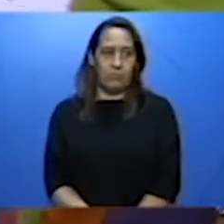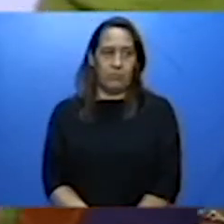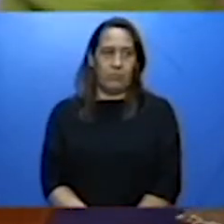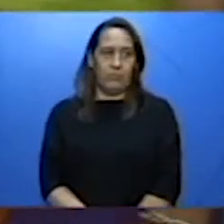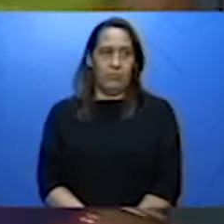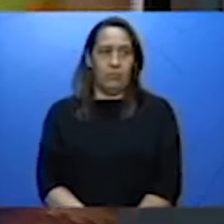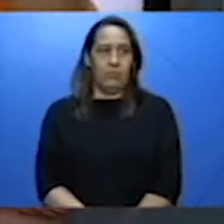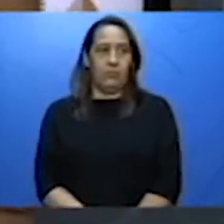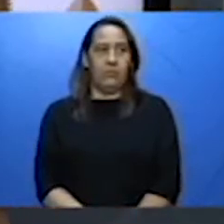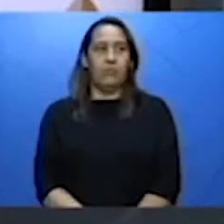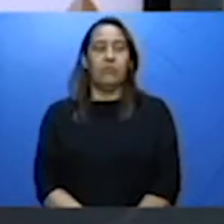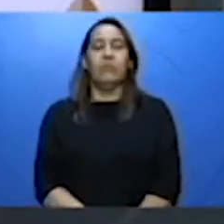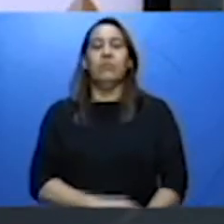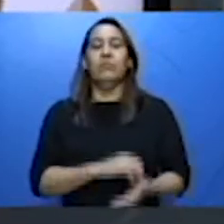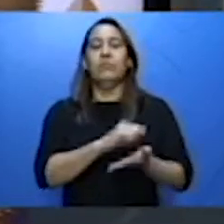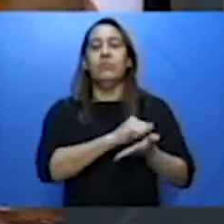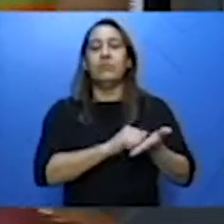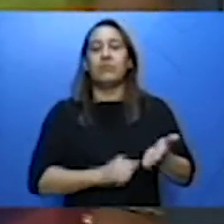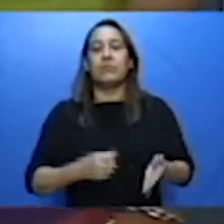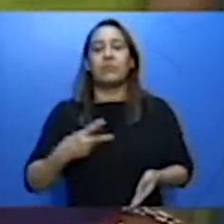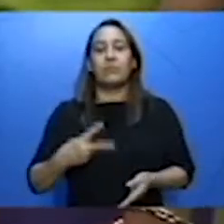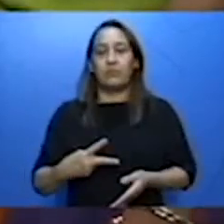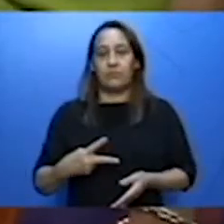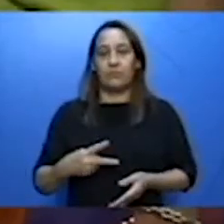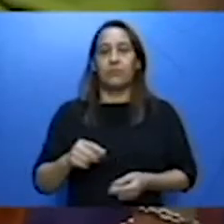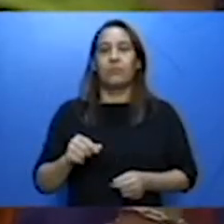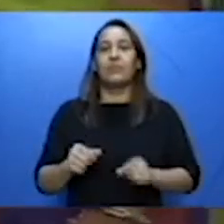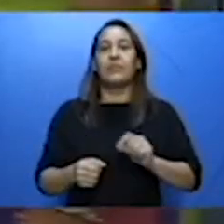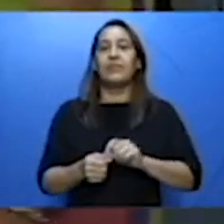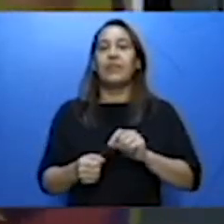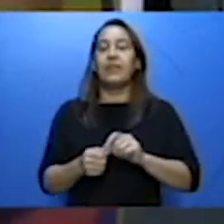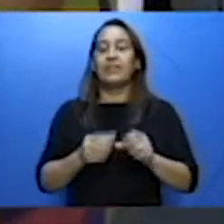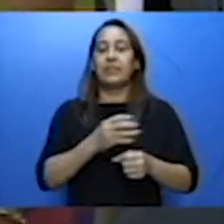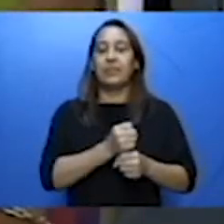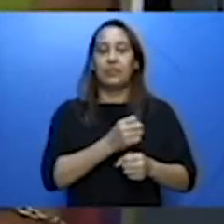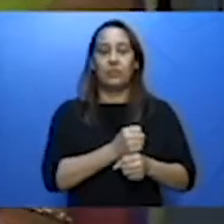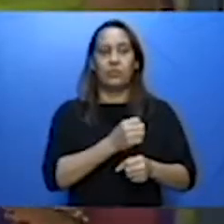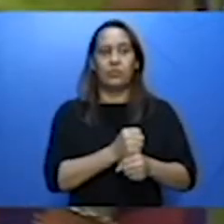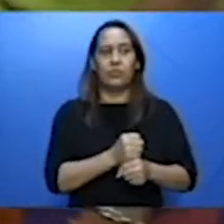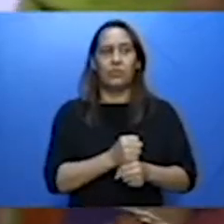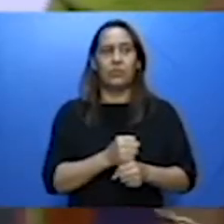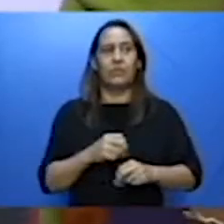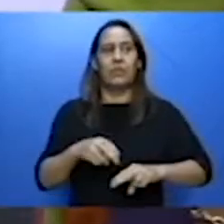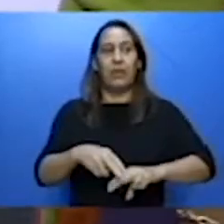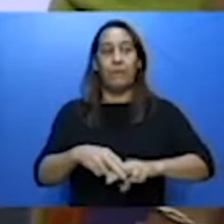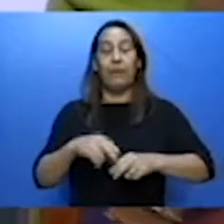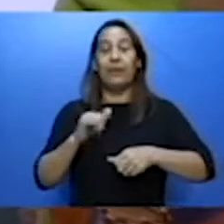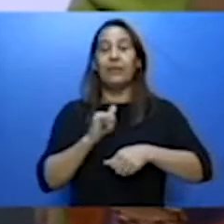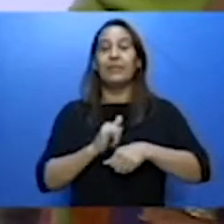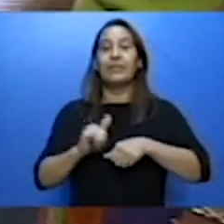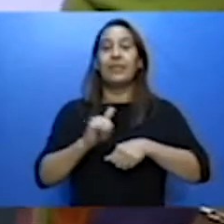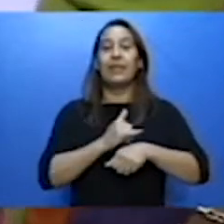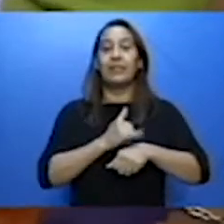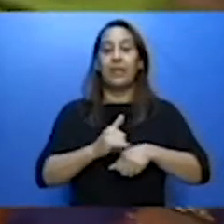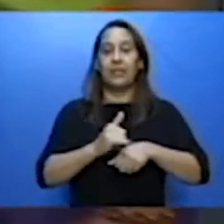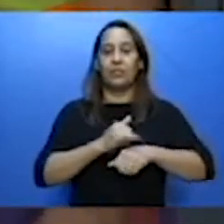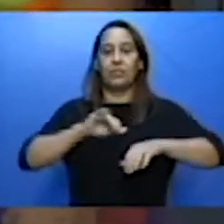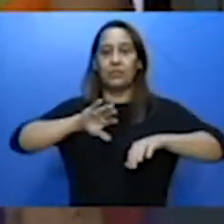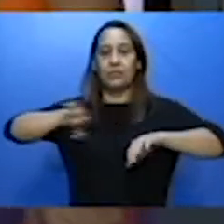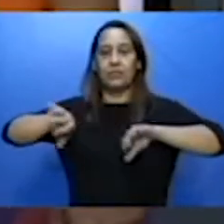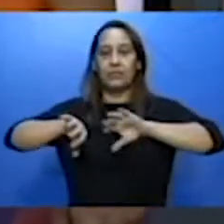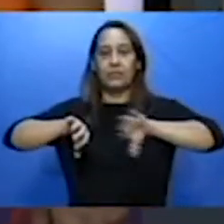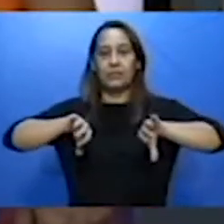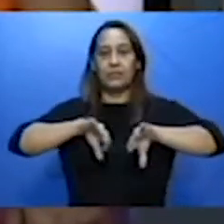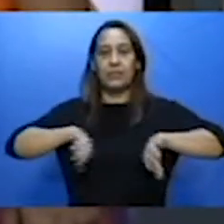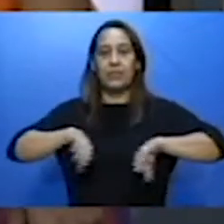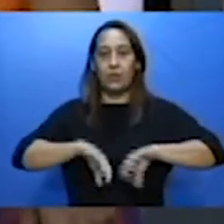Olha só, número 2. Calcule as adições pelo algoritmo da decomposição, que é o